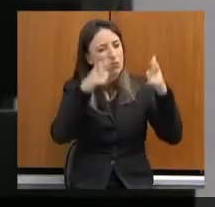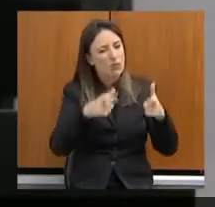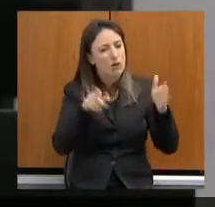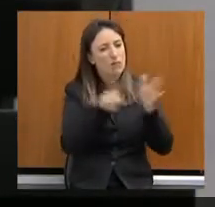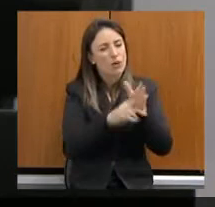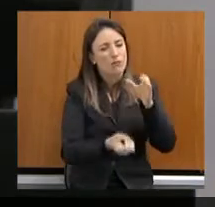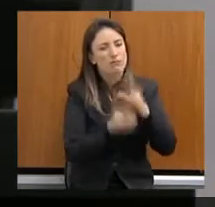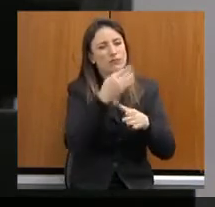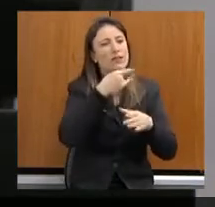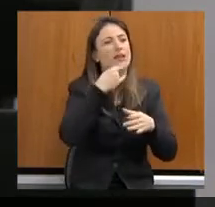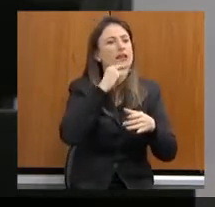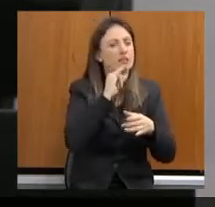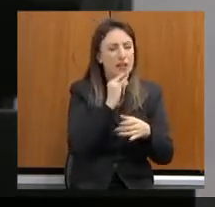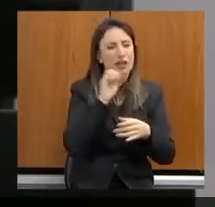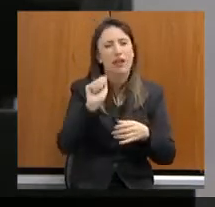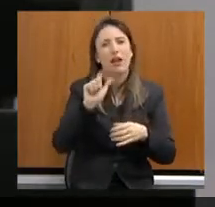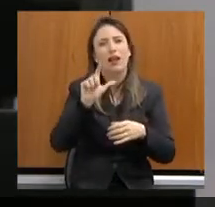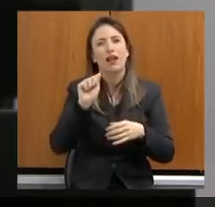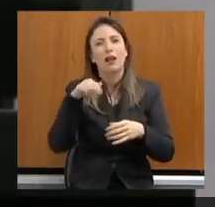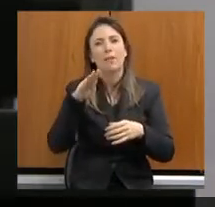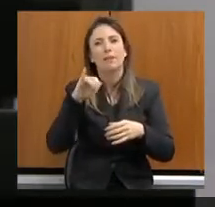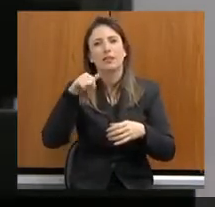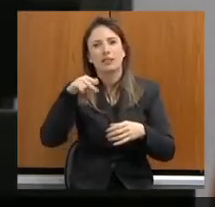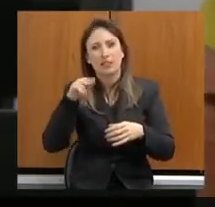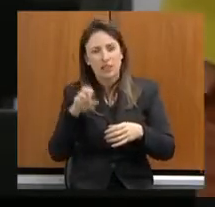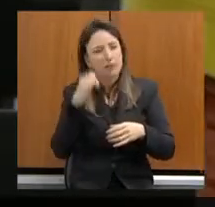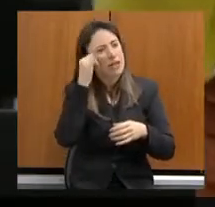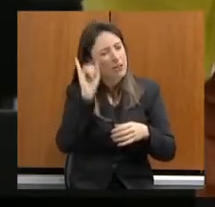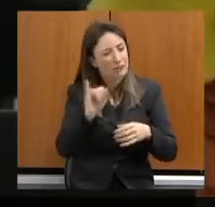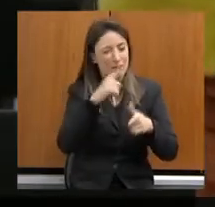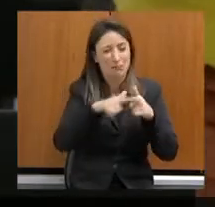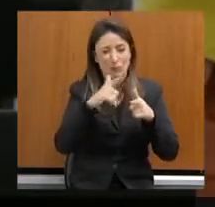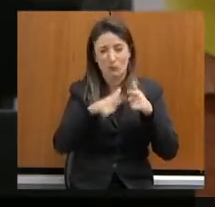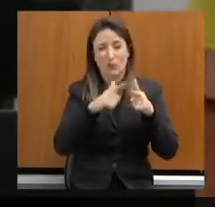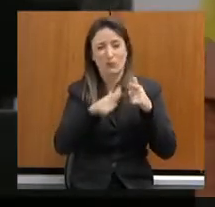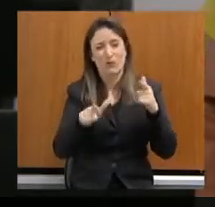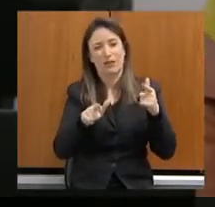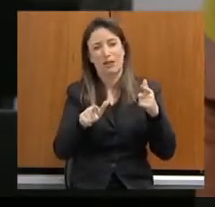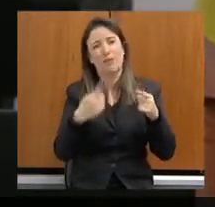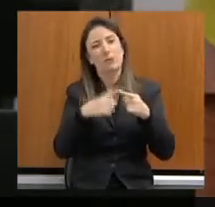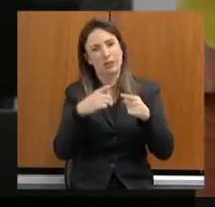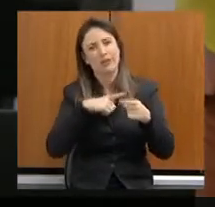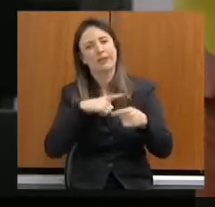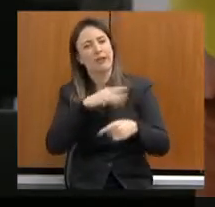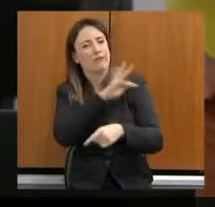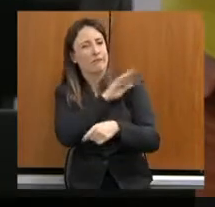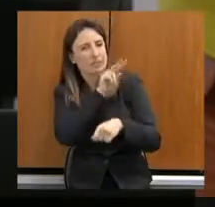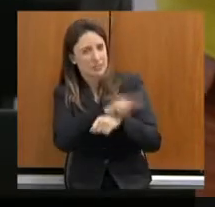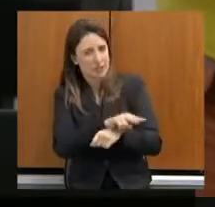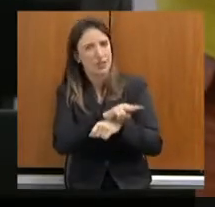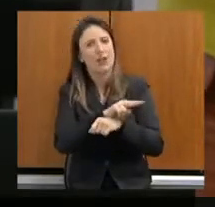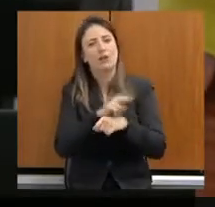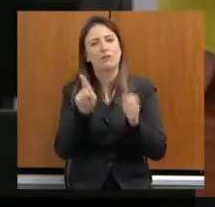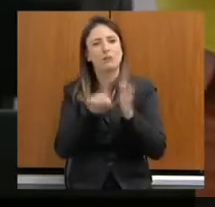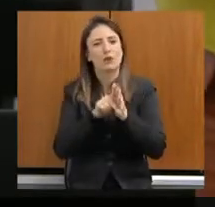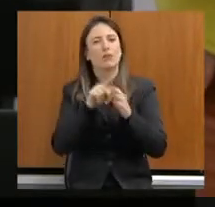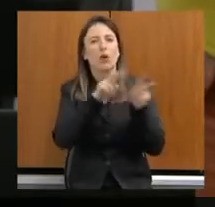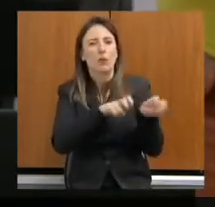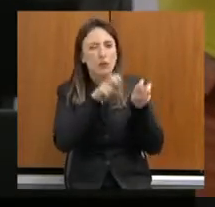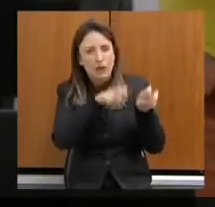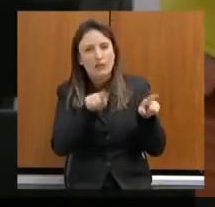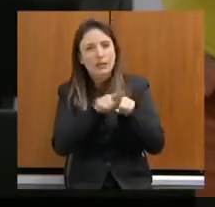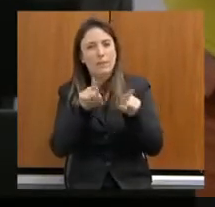autuações e complicações junto aos fiscais agropecuários e fiscais de Meio Ambiente